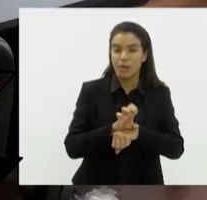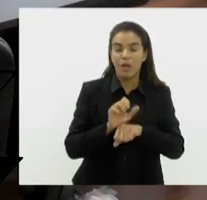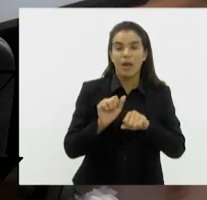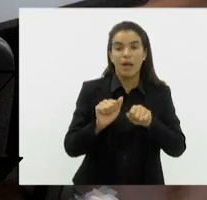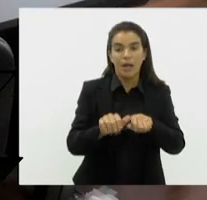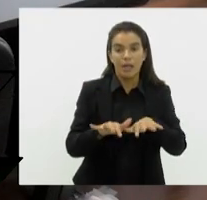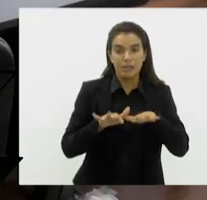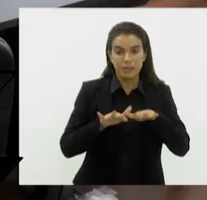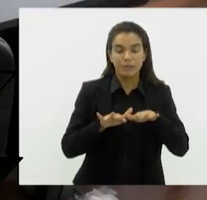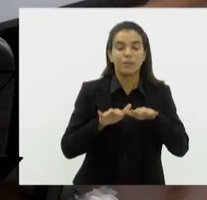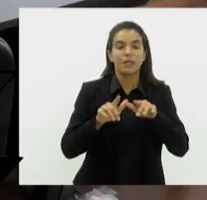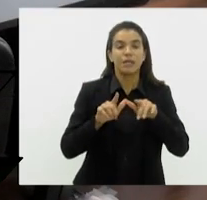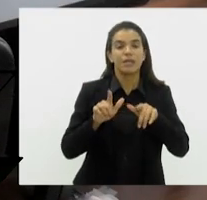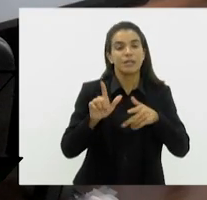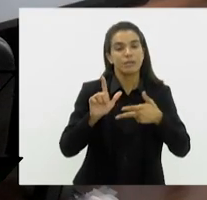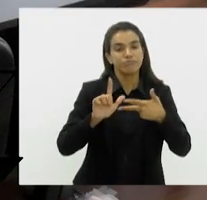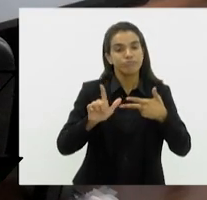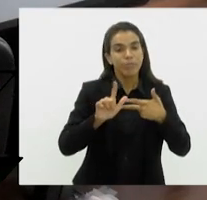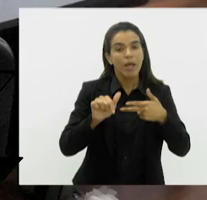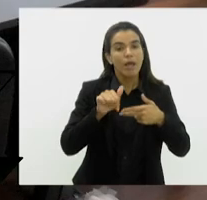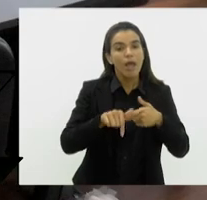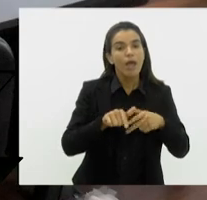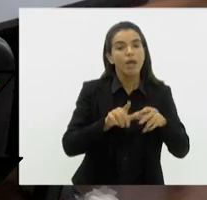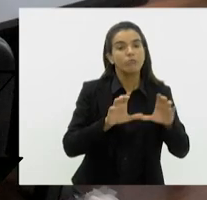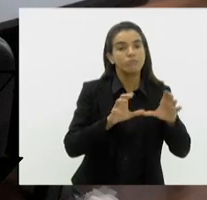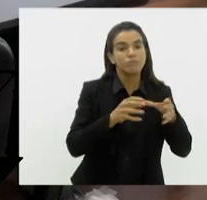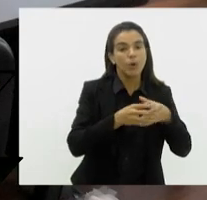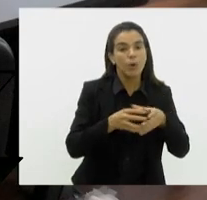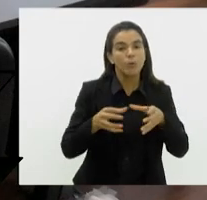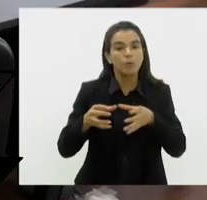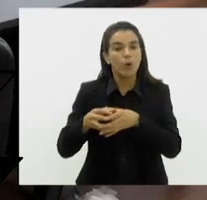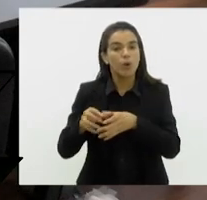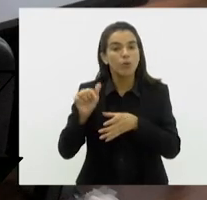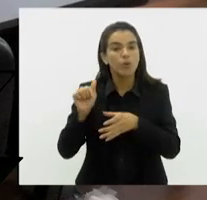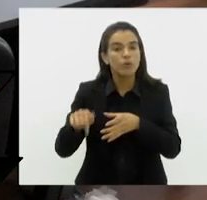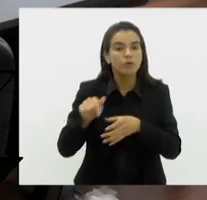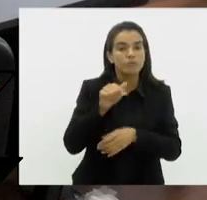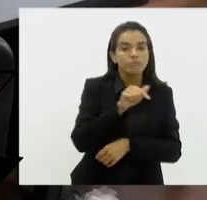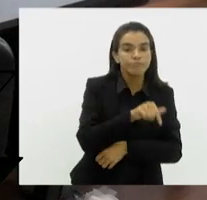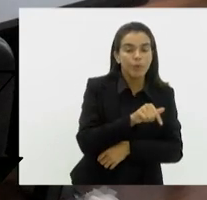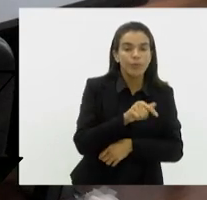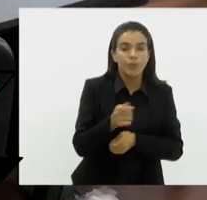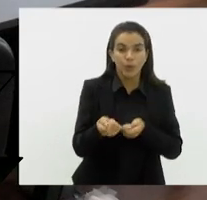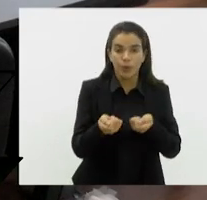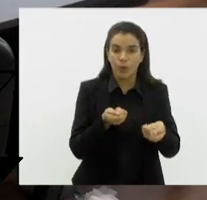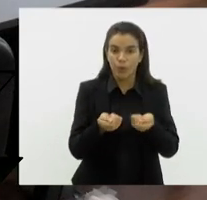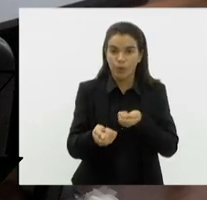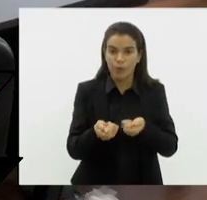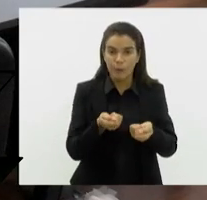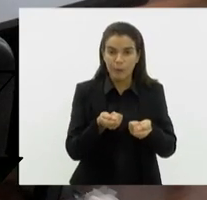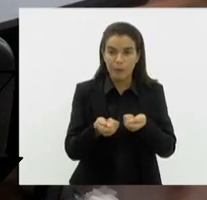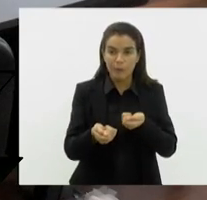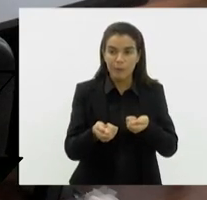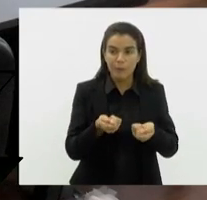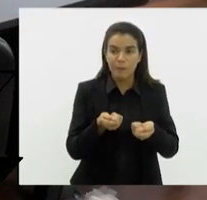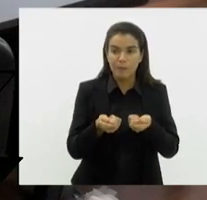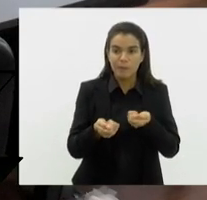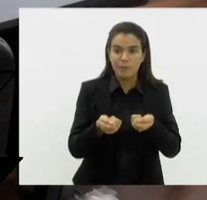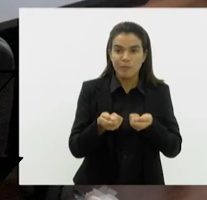o Tribunal de Contas são órgãos do controle